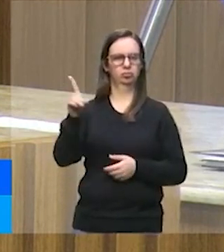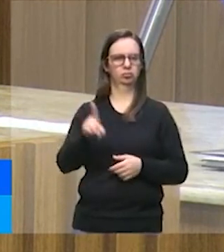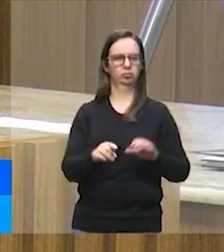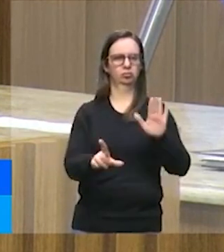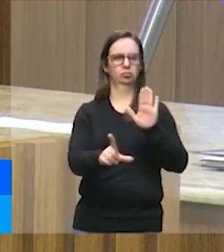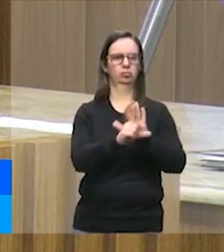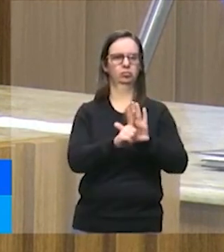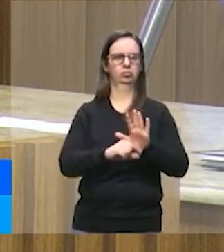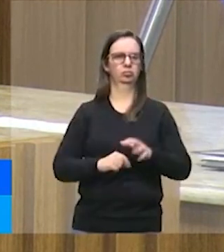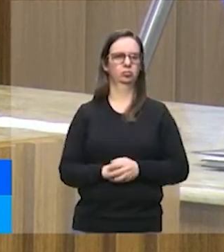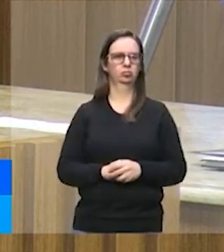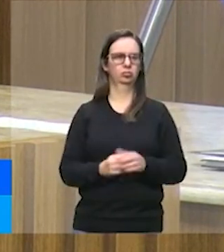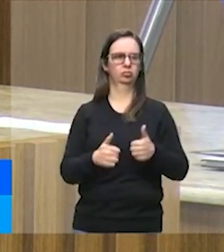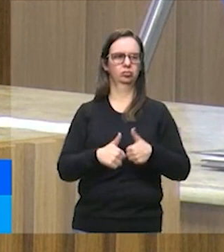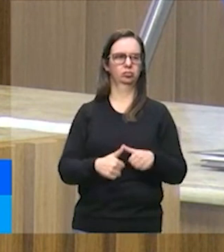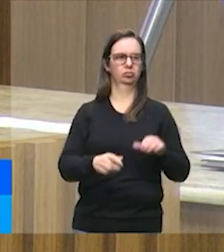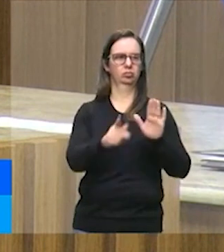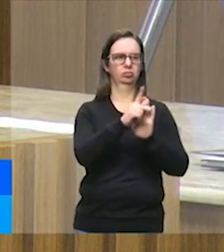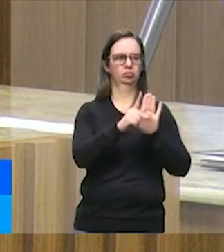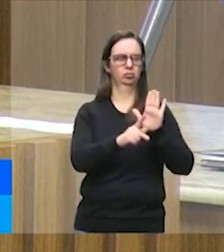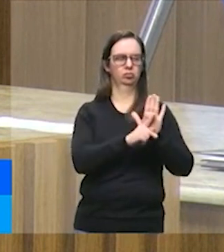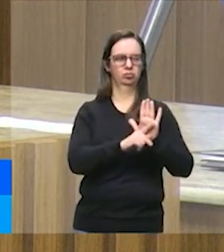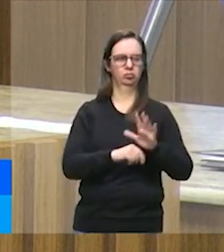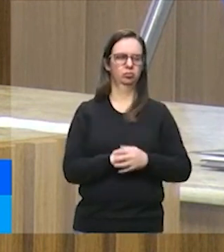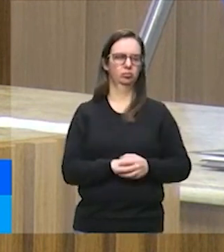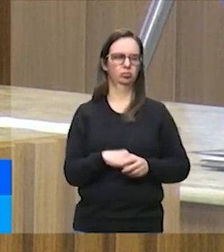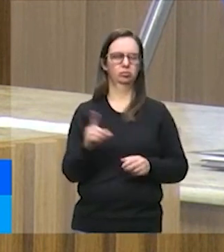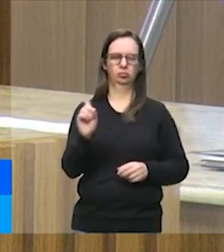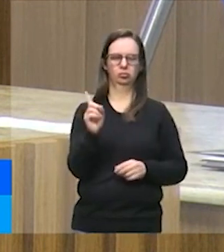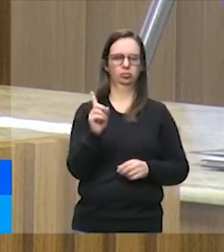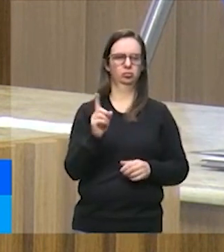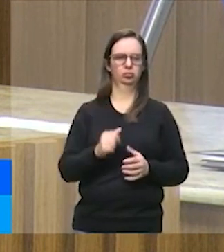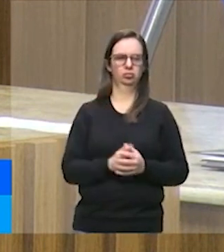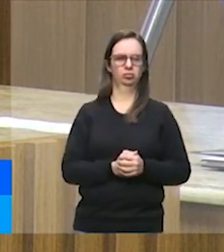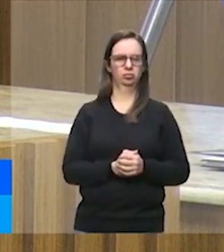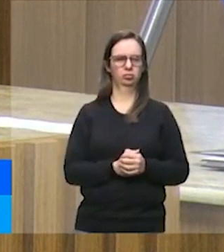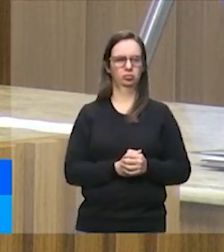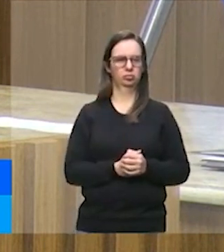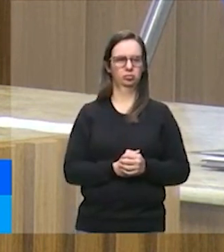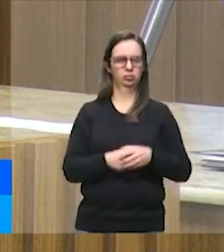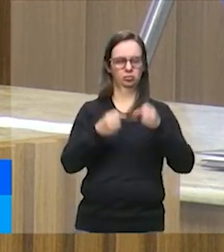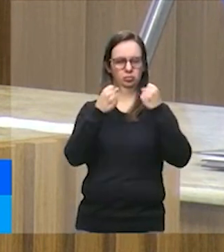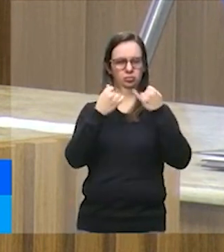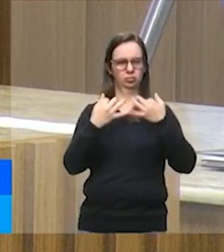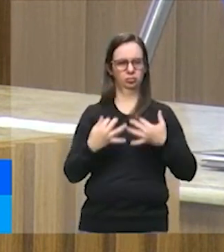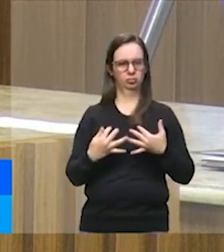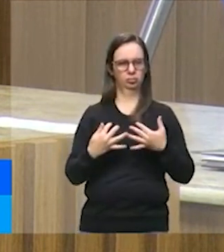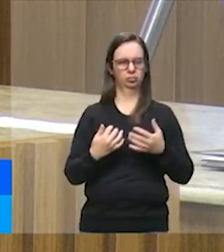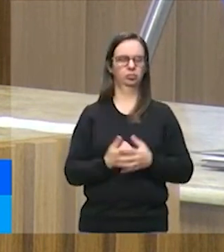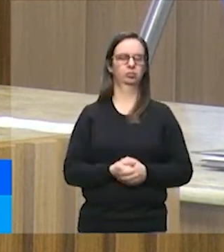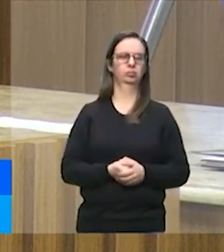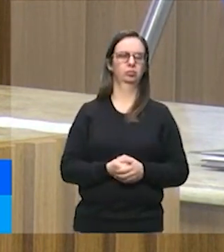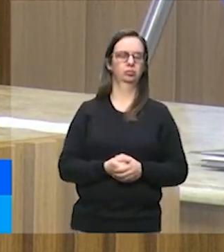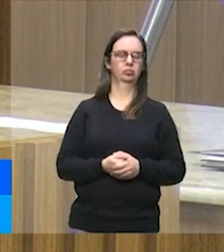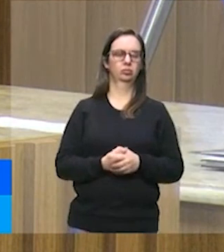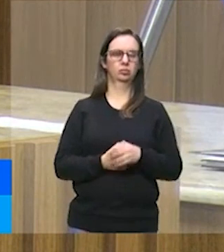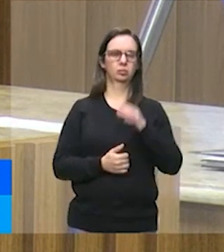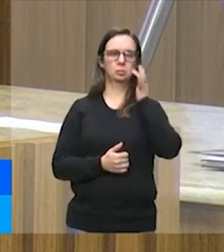é o que está no projeto e não o que consta da exposição de motivos